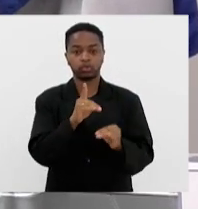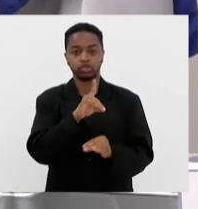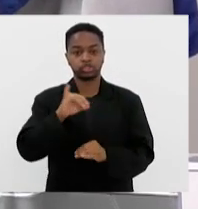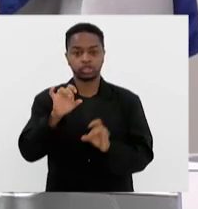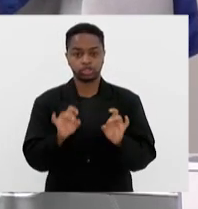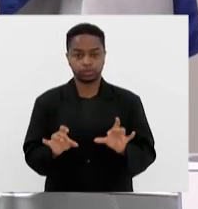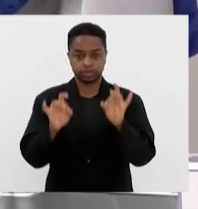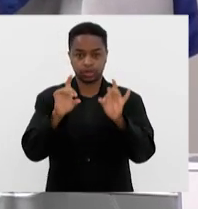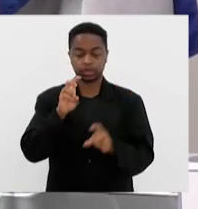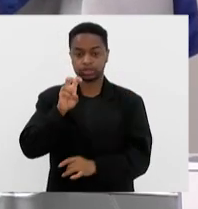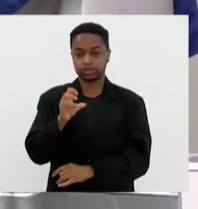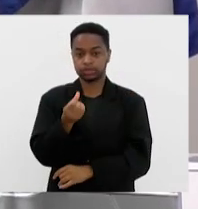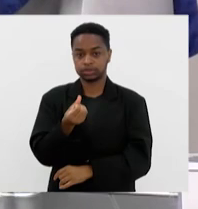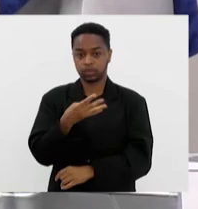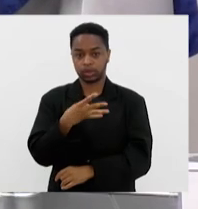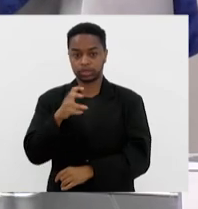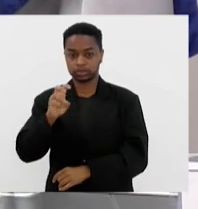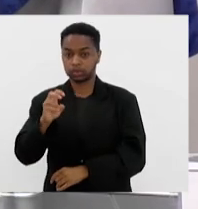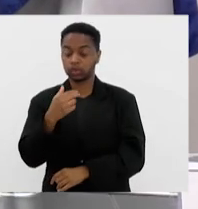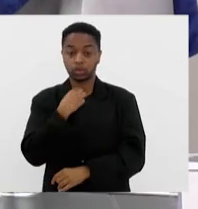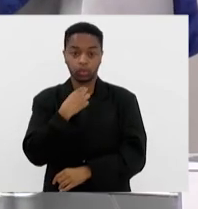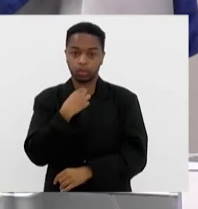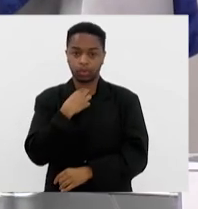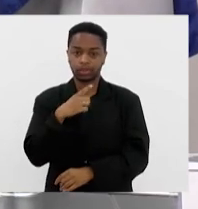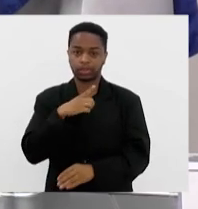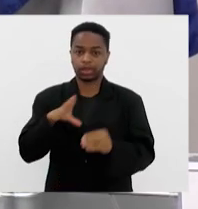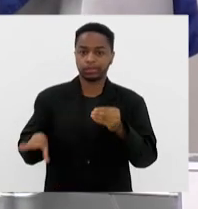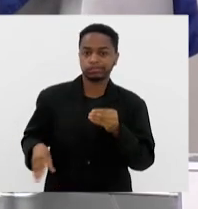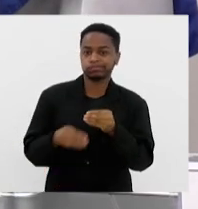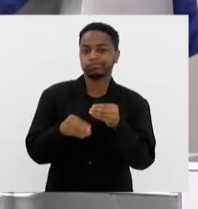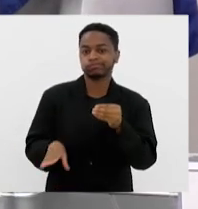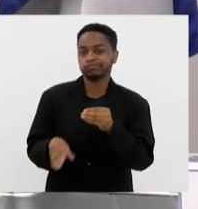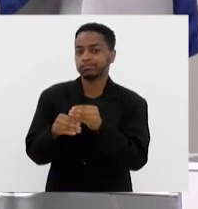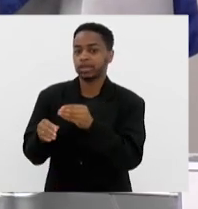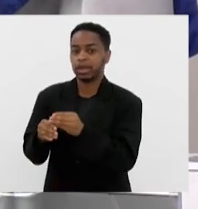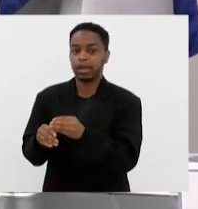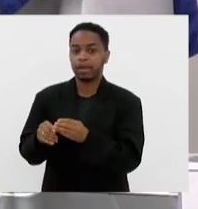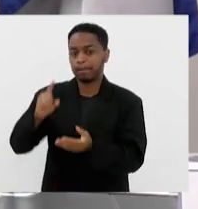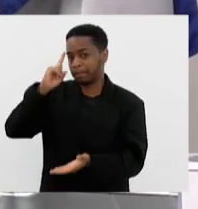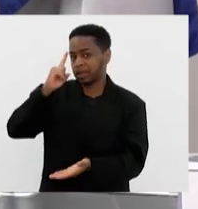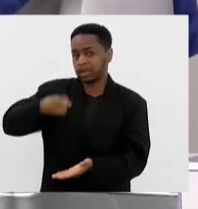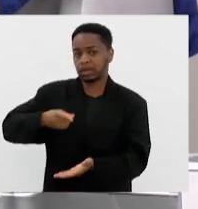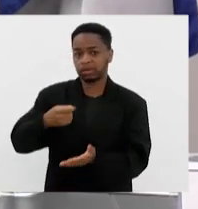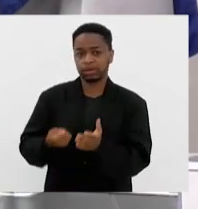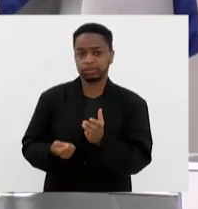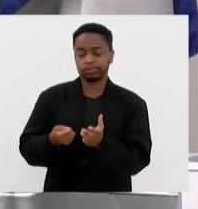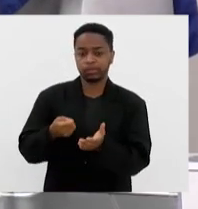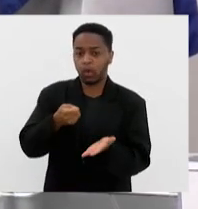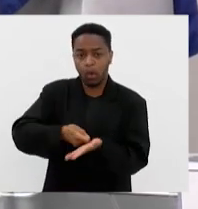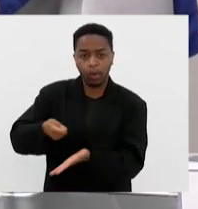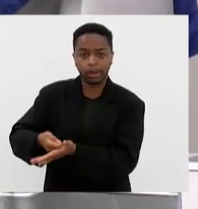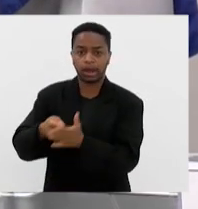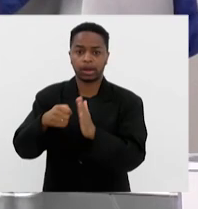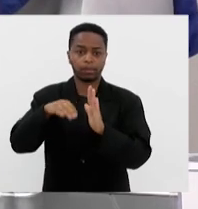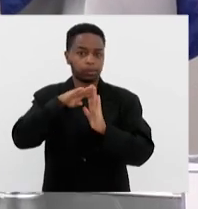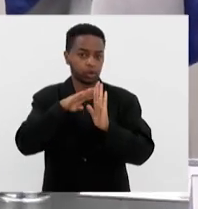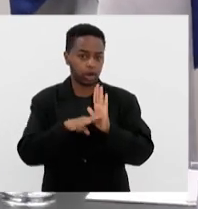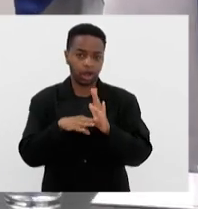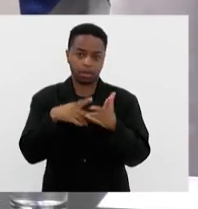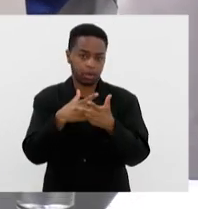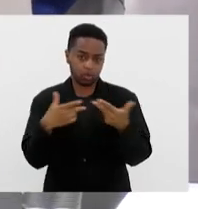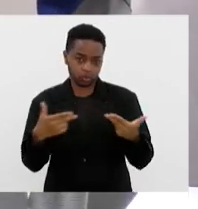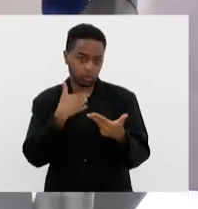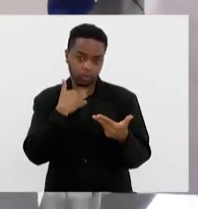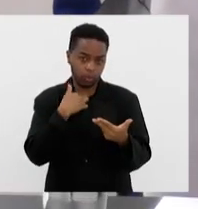5.645, ela não pode ter adendos criando obrigações, programas e tudo mais. Então, nesse sentido,